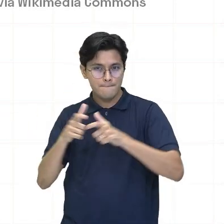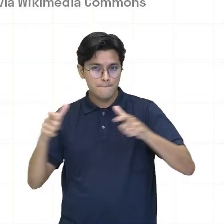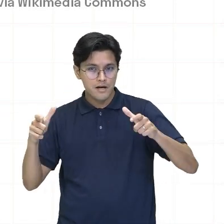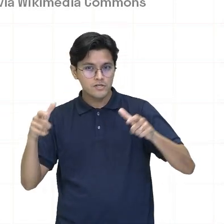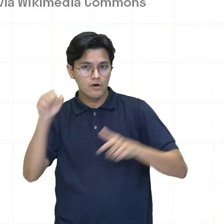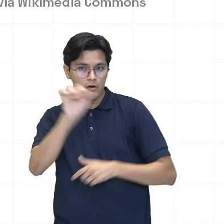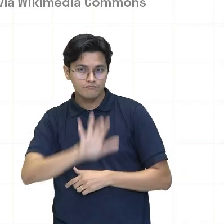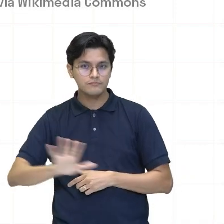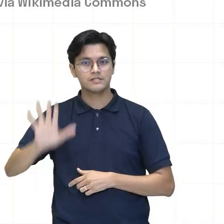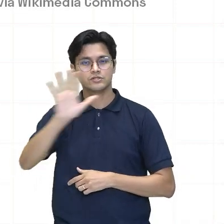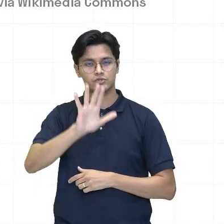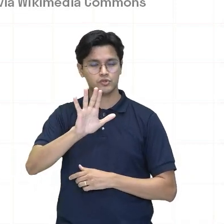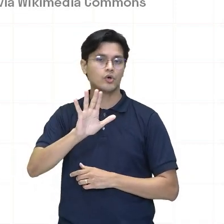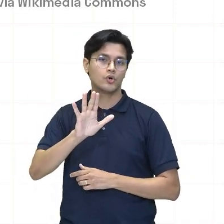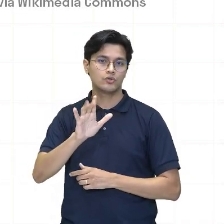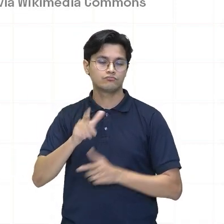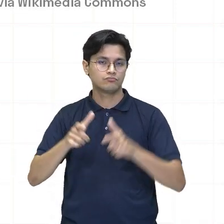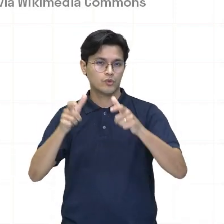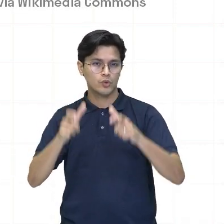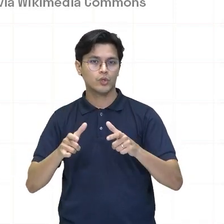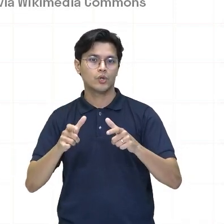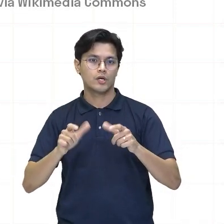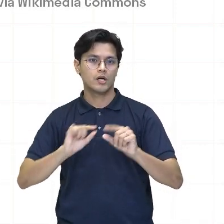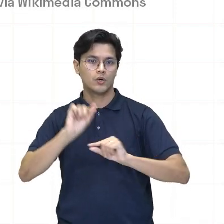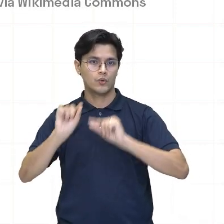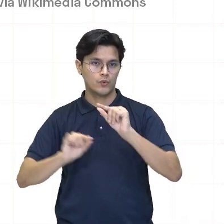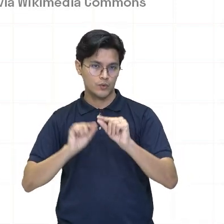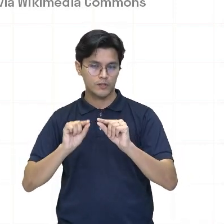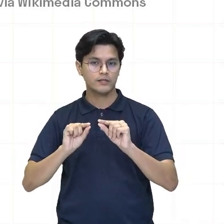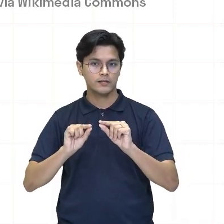parte está aqui na zona